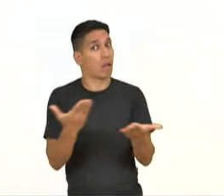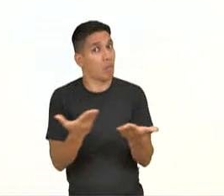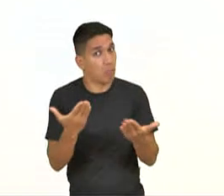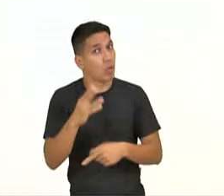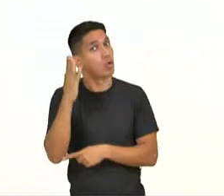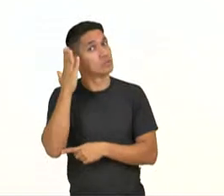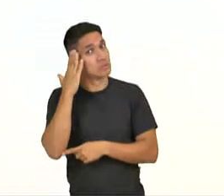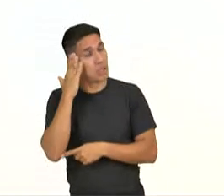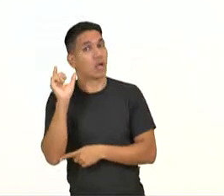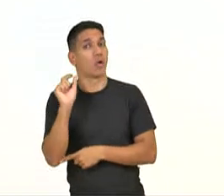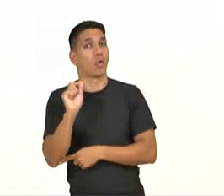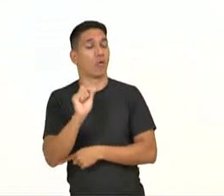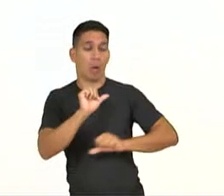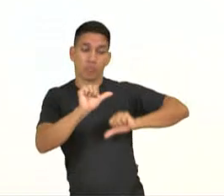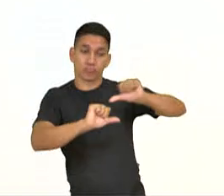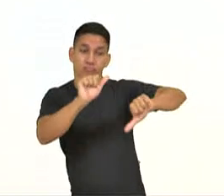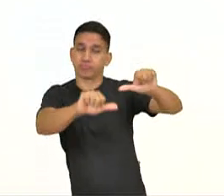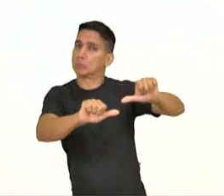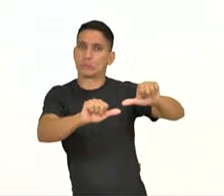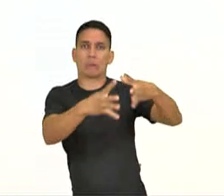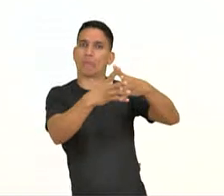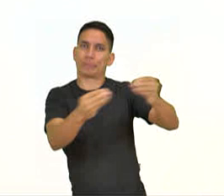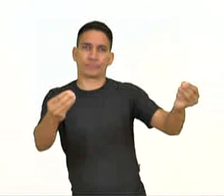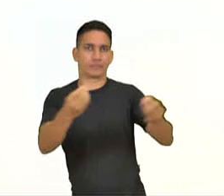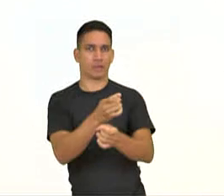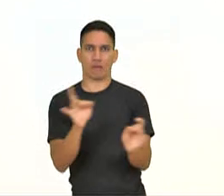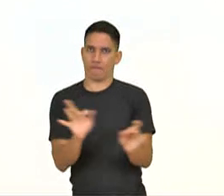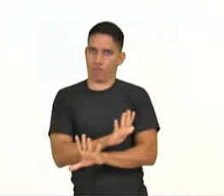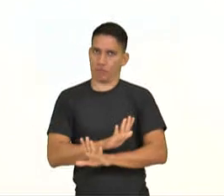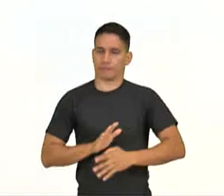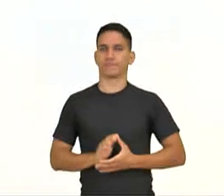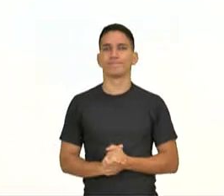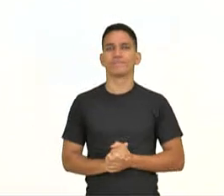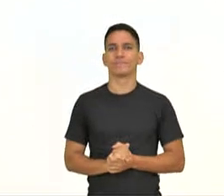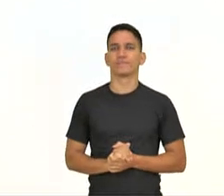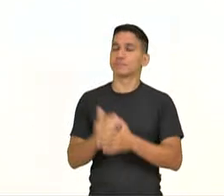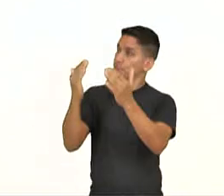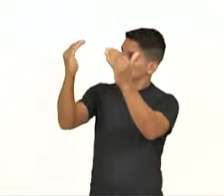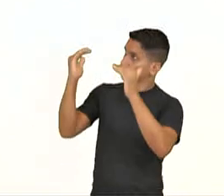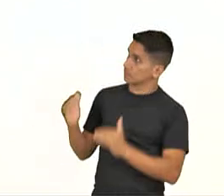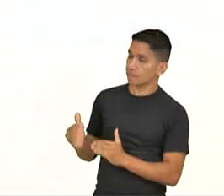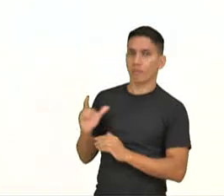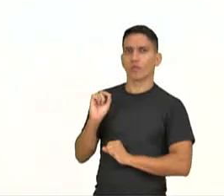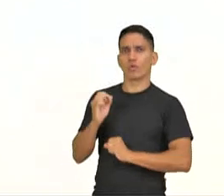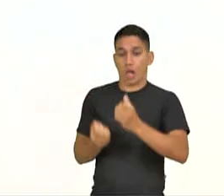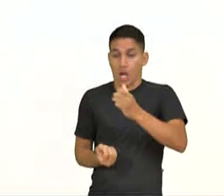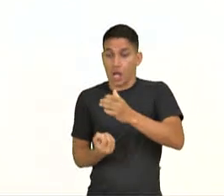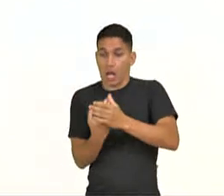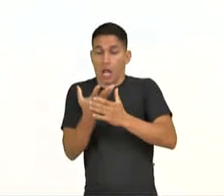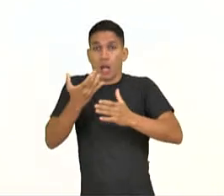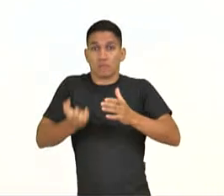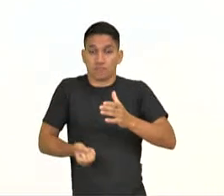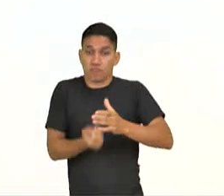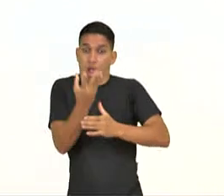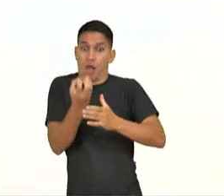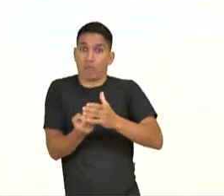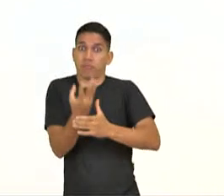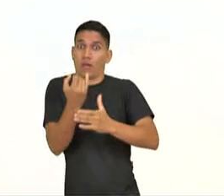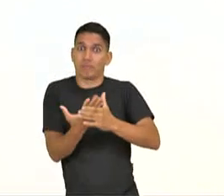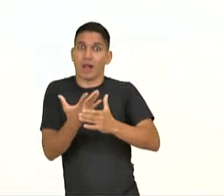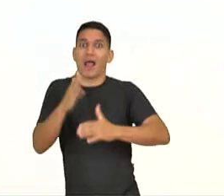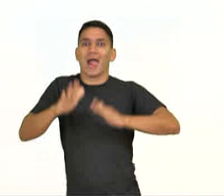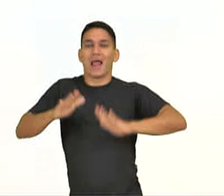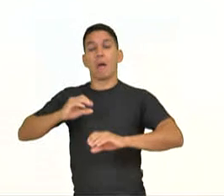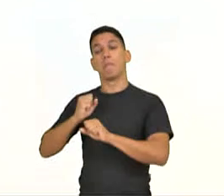sabemos, não se renova. A formação do petróleo ocorre em milhões de anos, sendo um processo de alteração